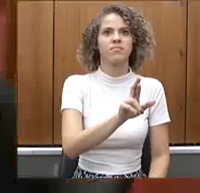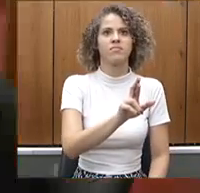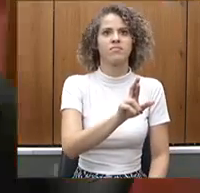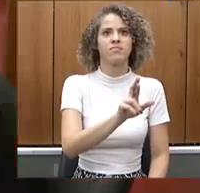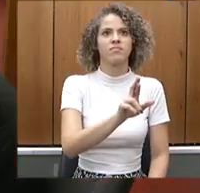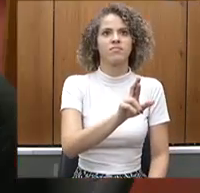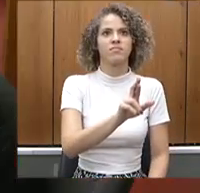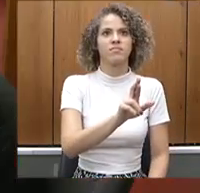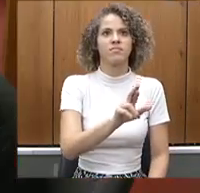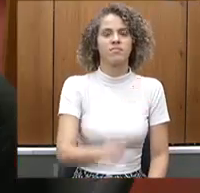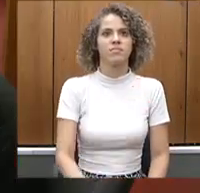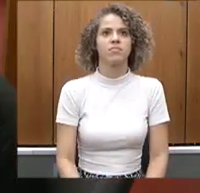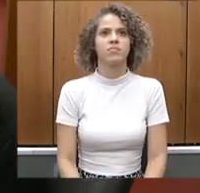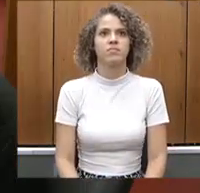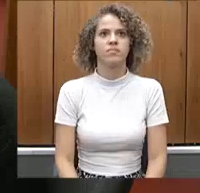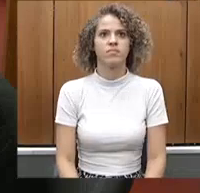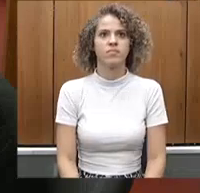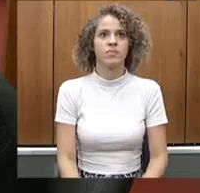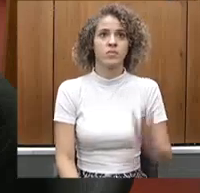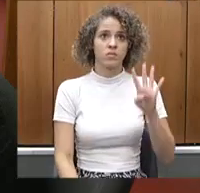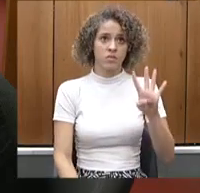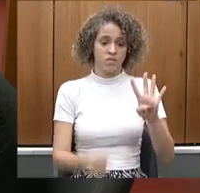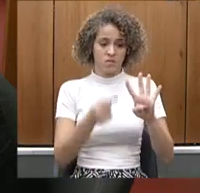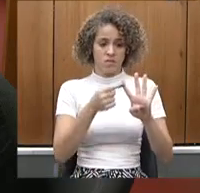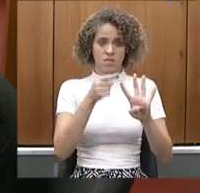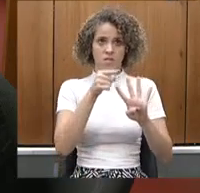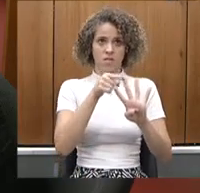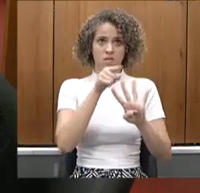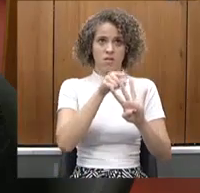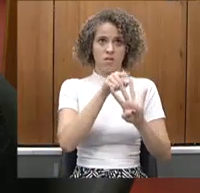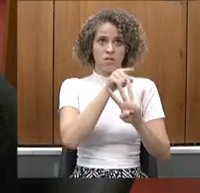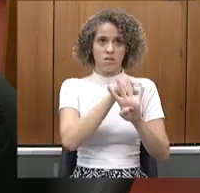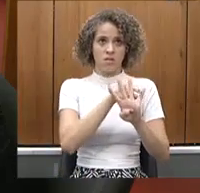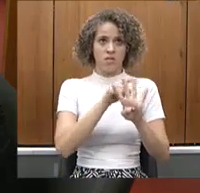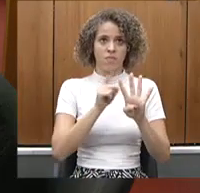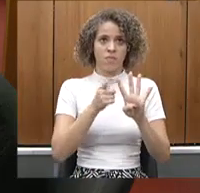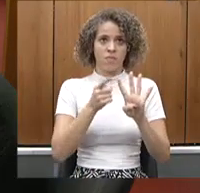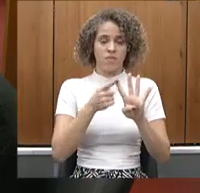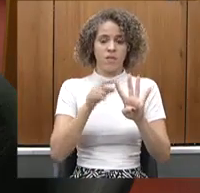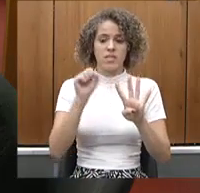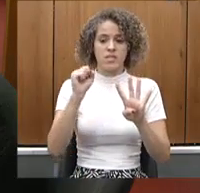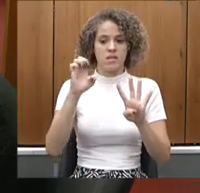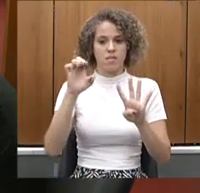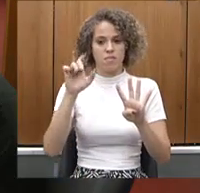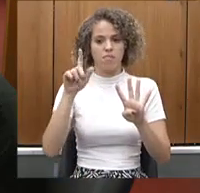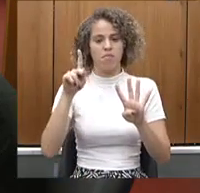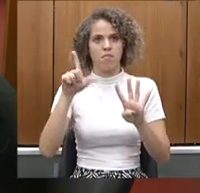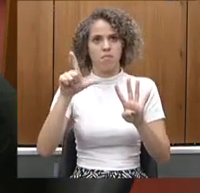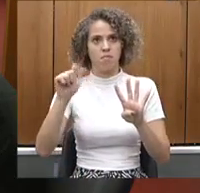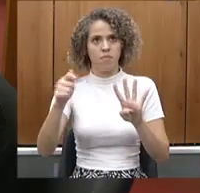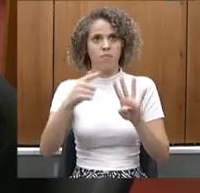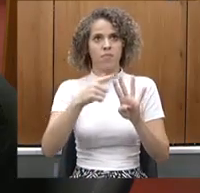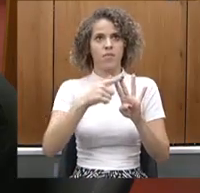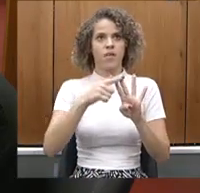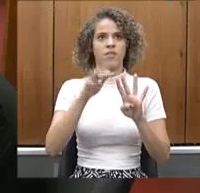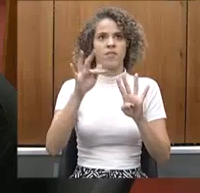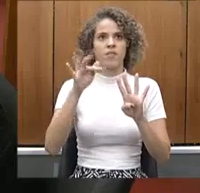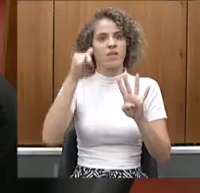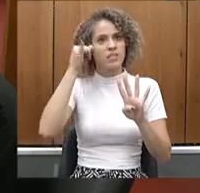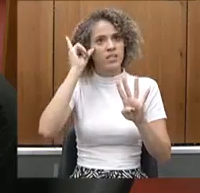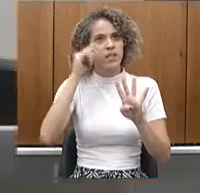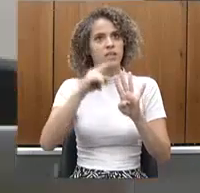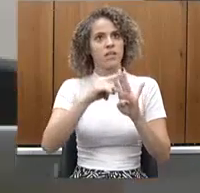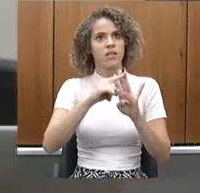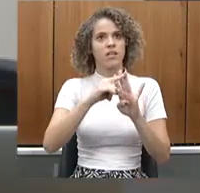são quatro respostas evasivas da Seplag da fazenda da